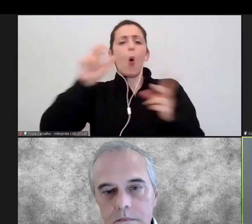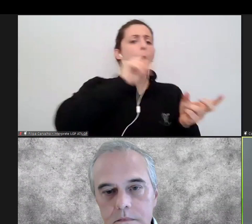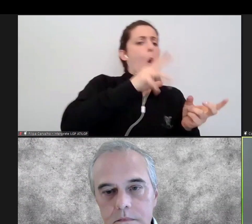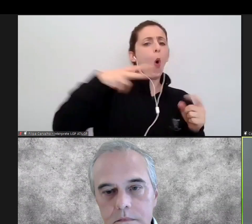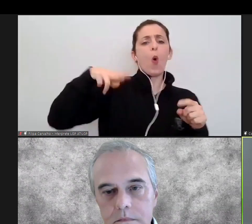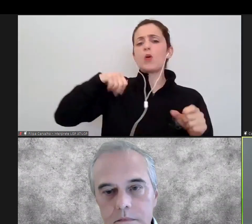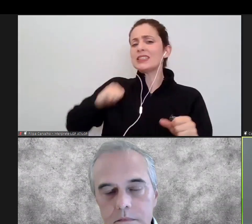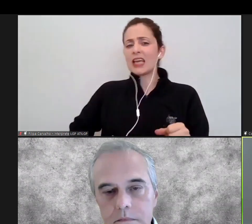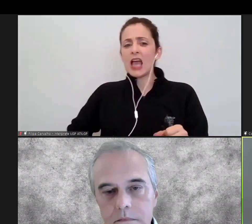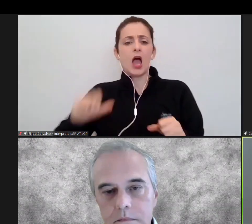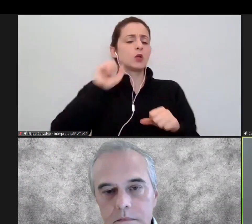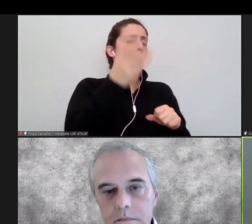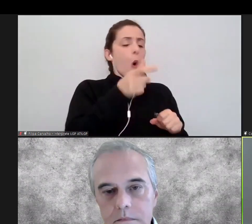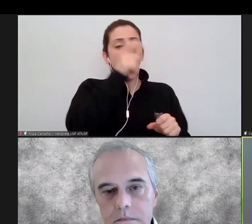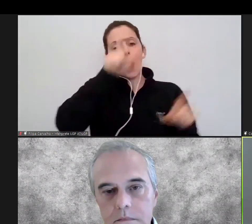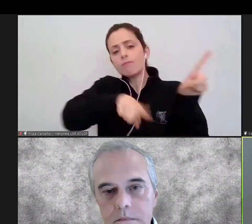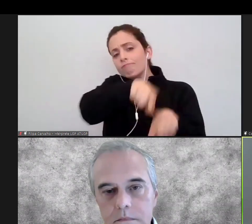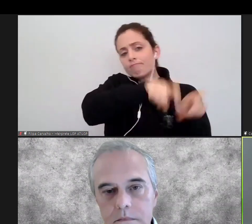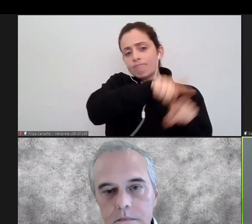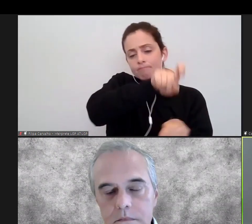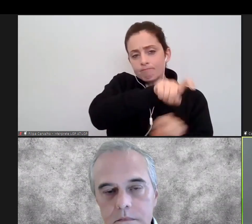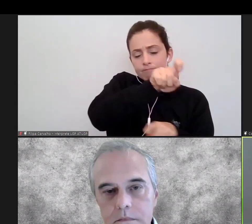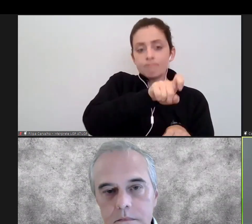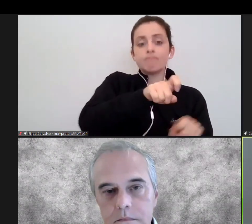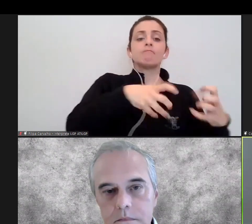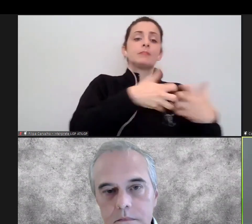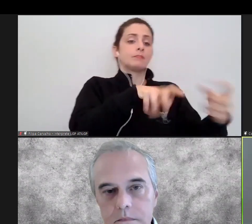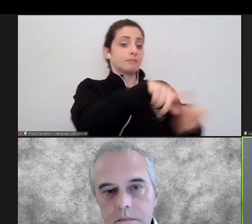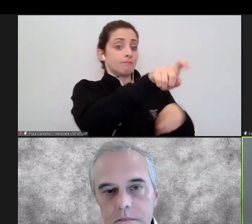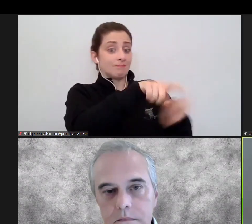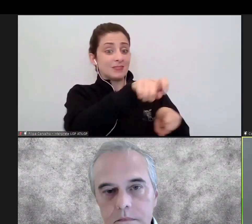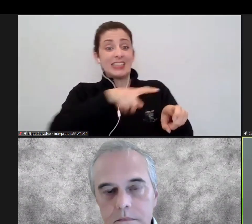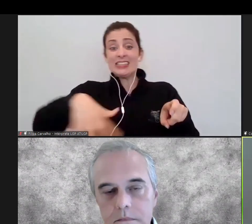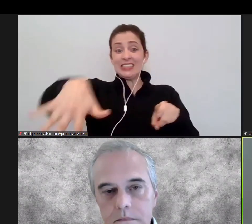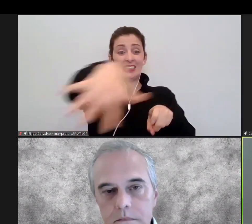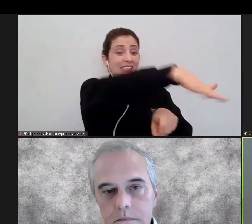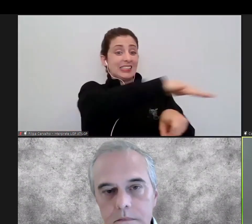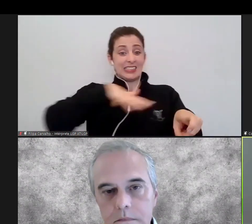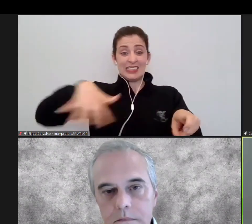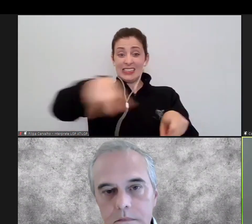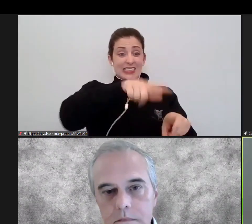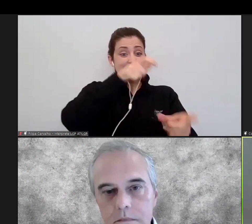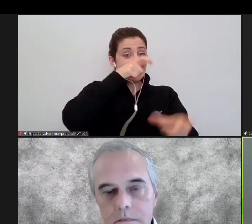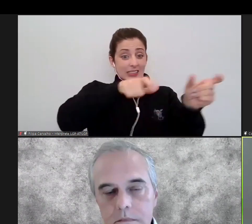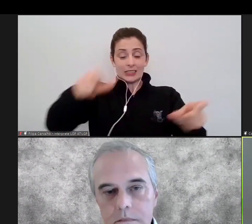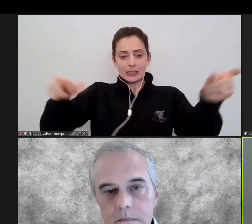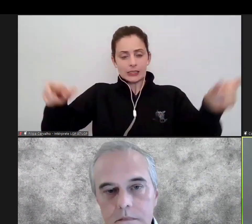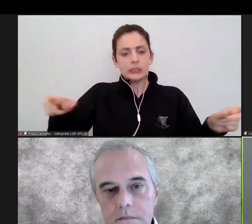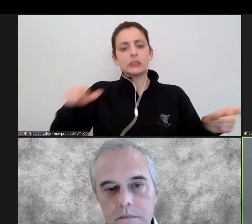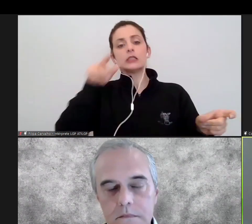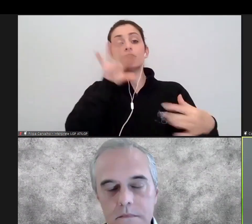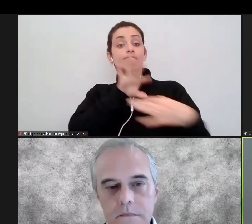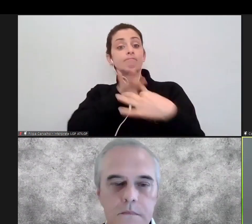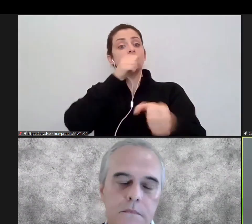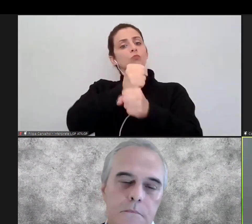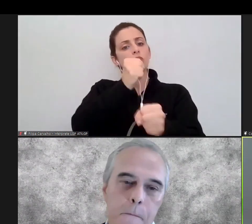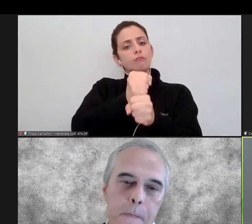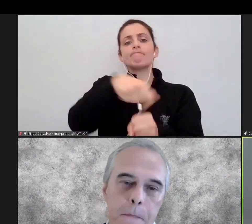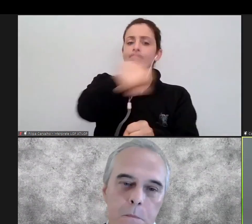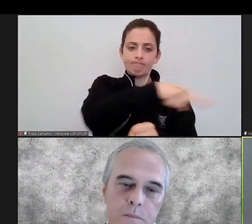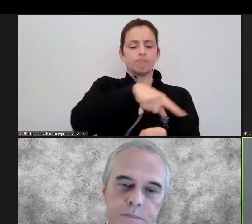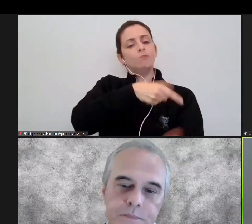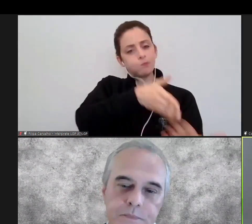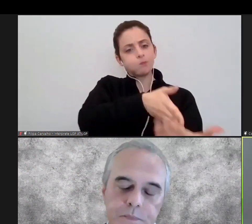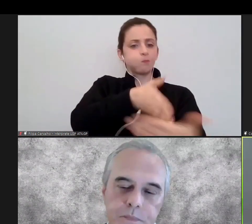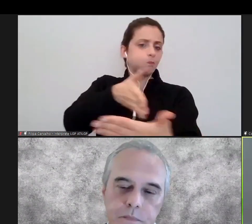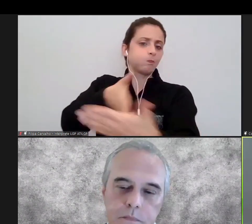para os refugiados, que todos eles, neste momento, quando pensamos nesta questão do acesso ao mercado de trabalho, enfrentam aqui imensos